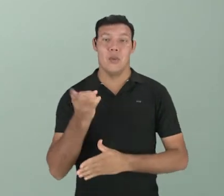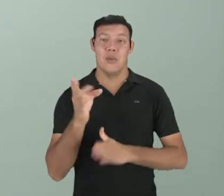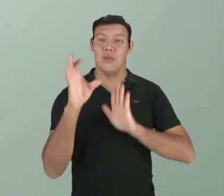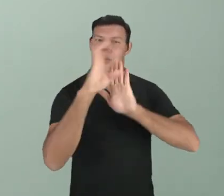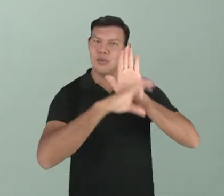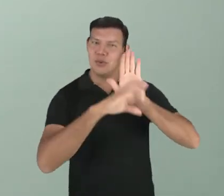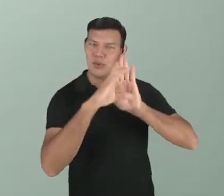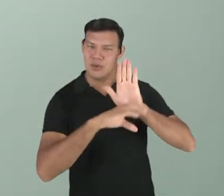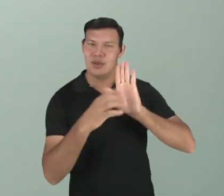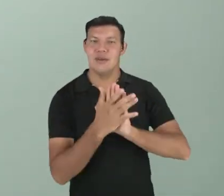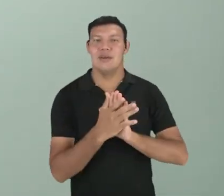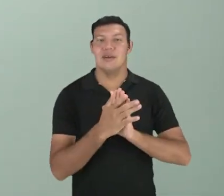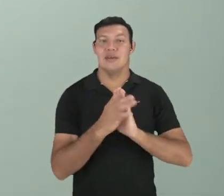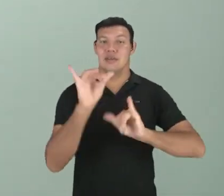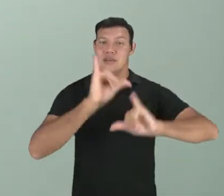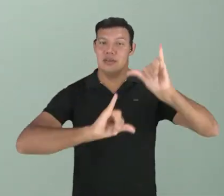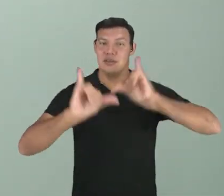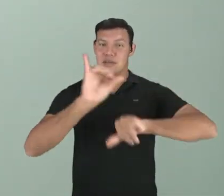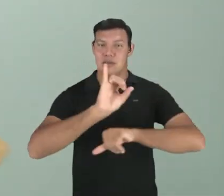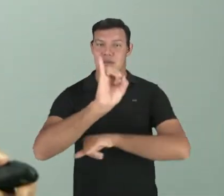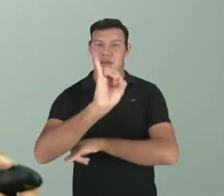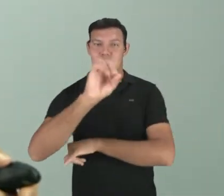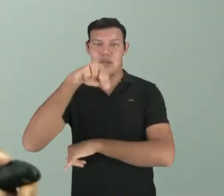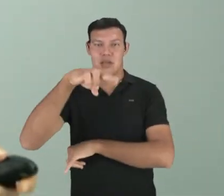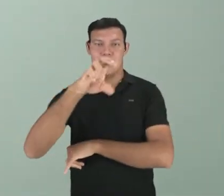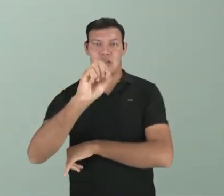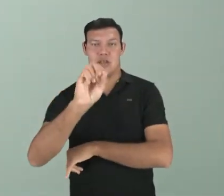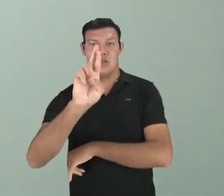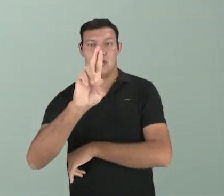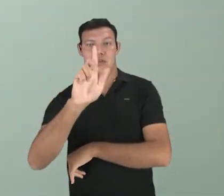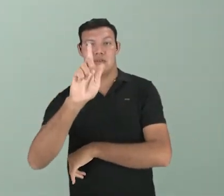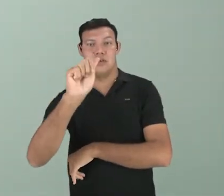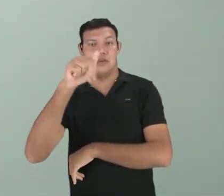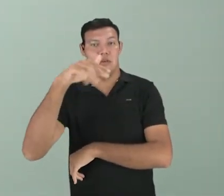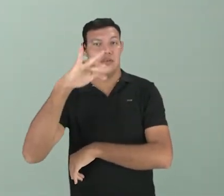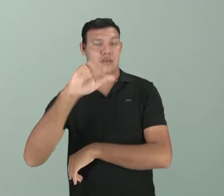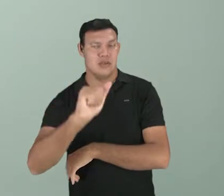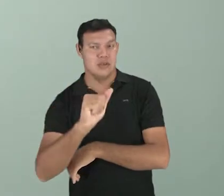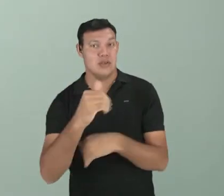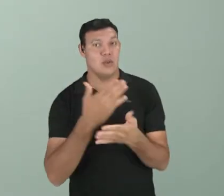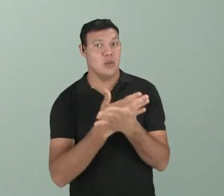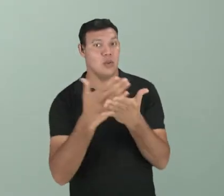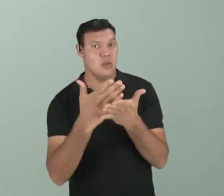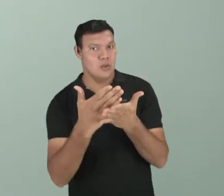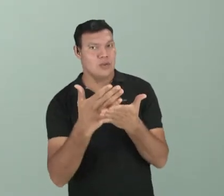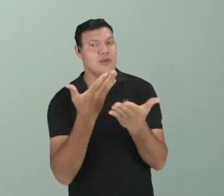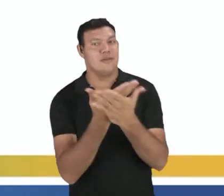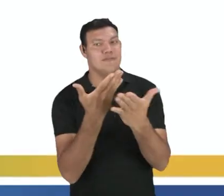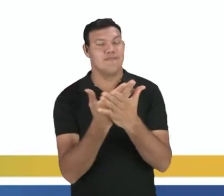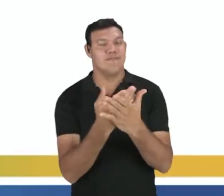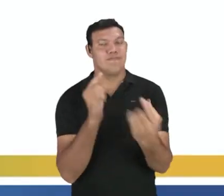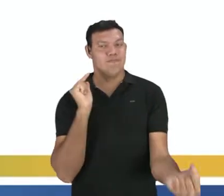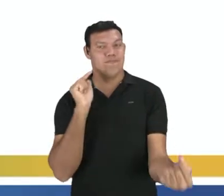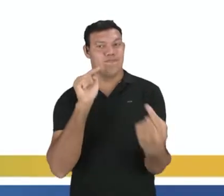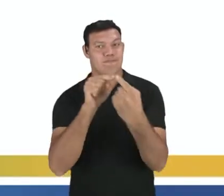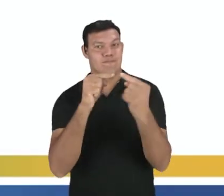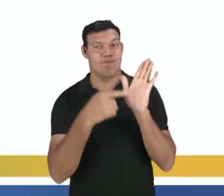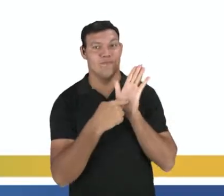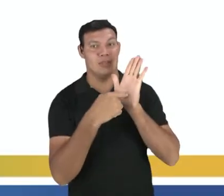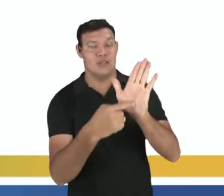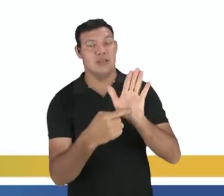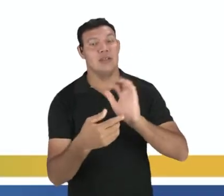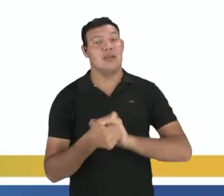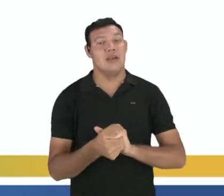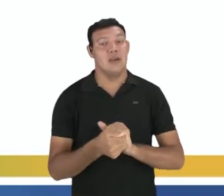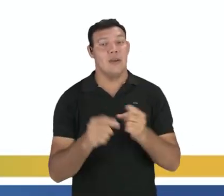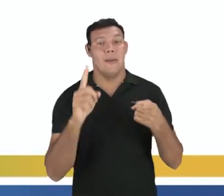continuidade ao nosso assunto de compostos inorgânicos. E para a gente iniciar nossa aula, a gente vai ver quais são os objetivos, ok? Então, primeiro objetivo,